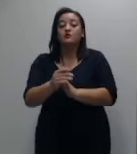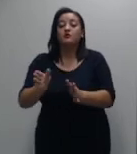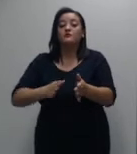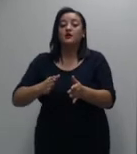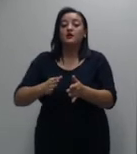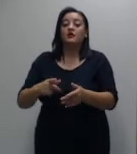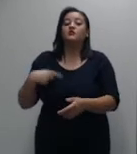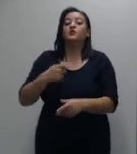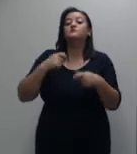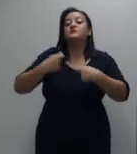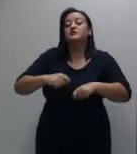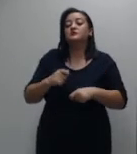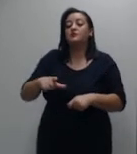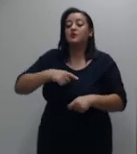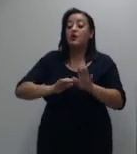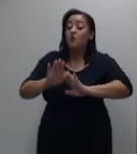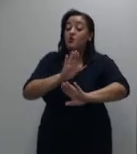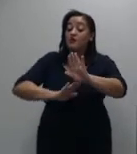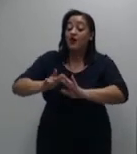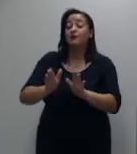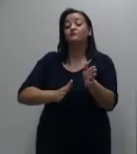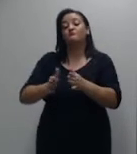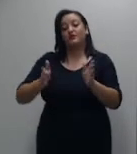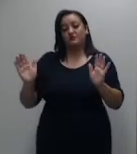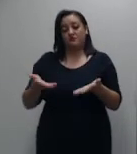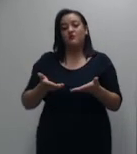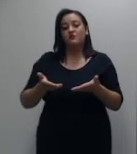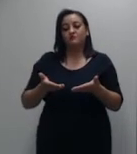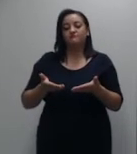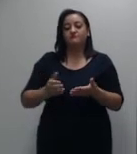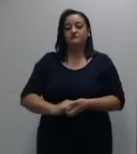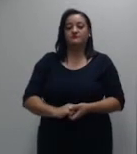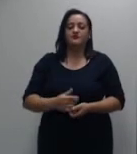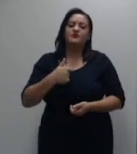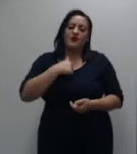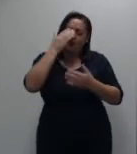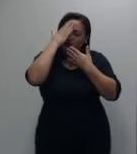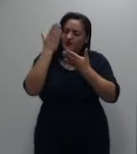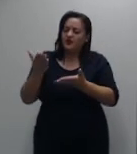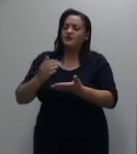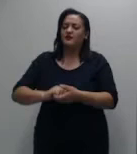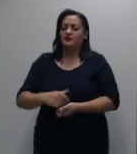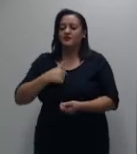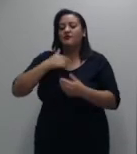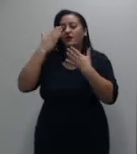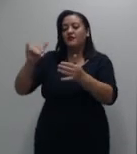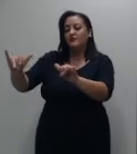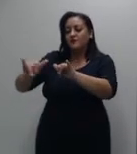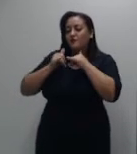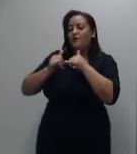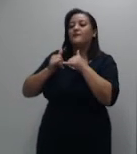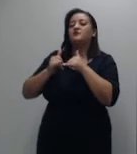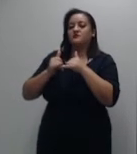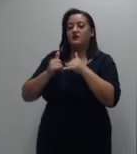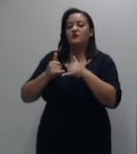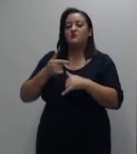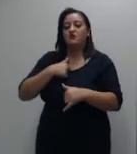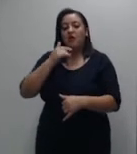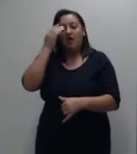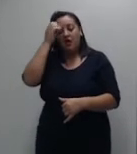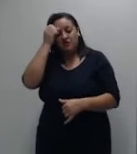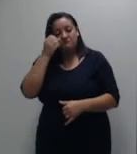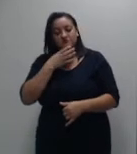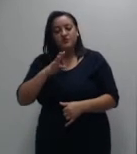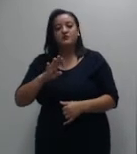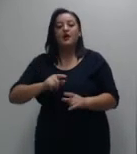vai ter que tomar muito cuidado com o e agora eu agradeço agradeço a informação que não disponha mas posso assegurar